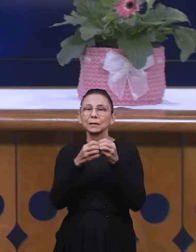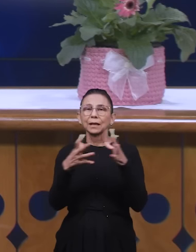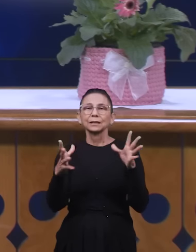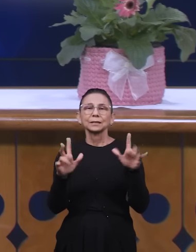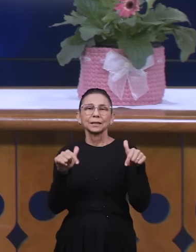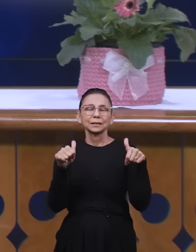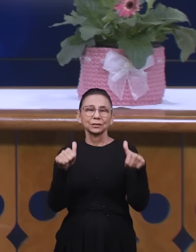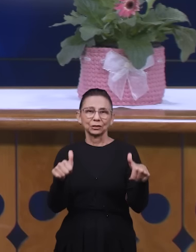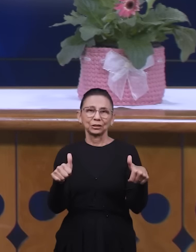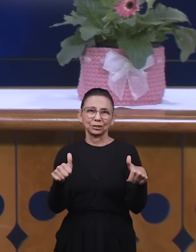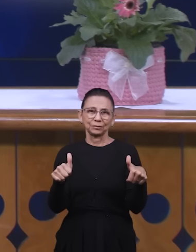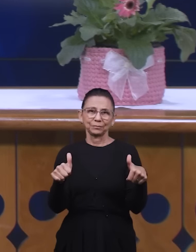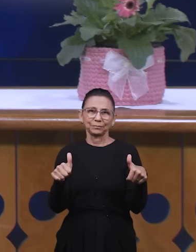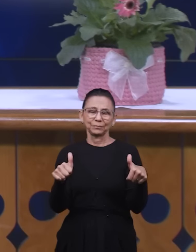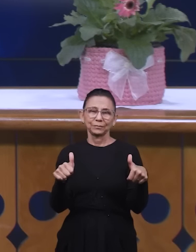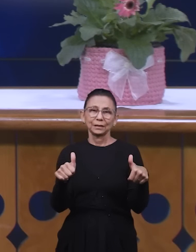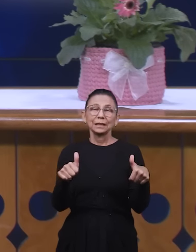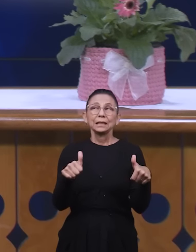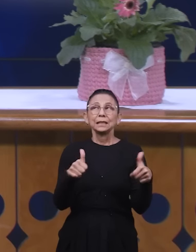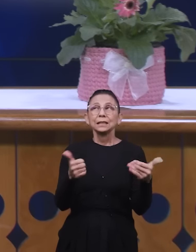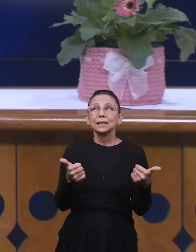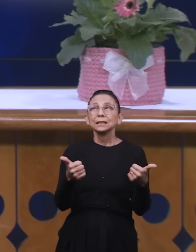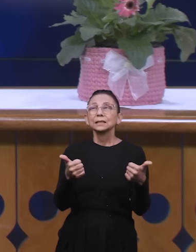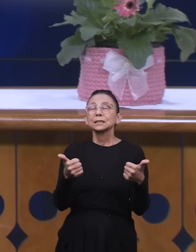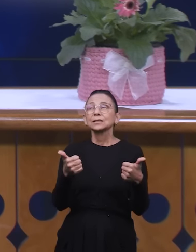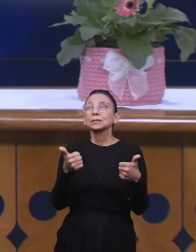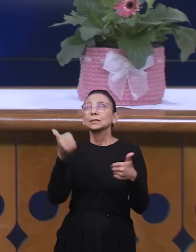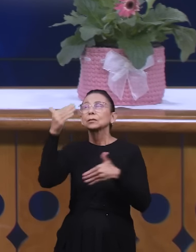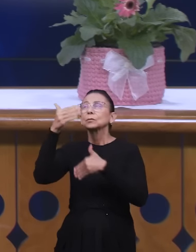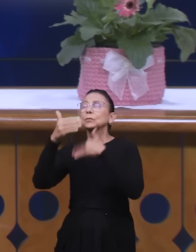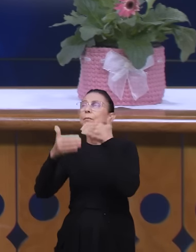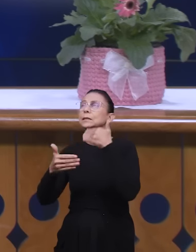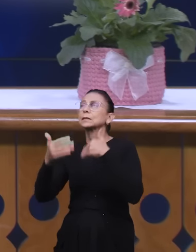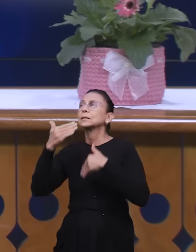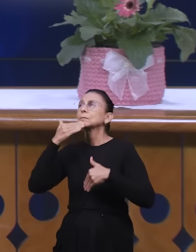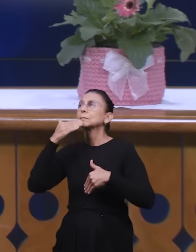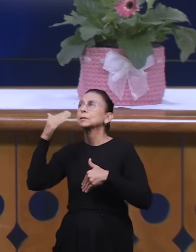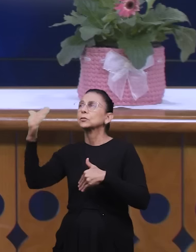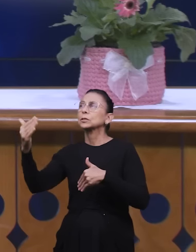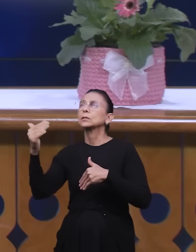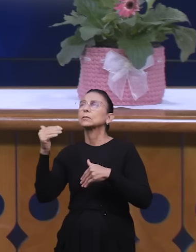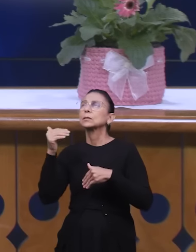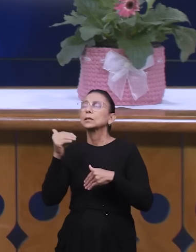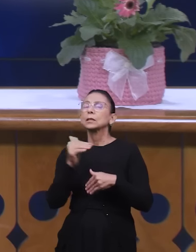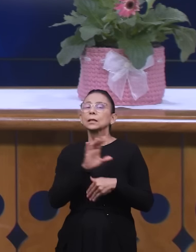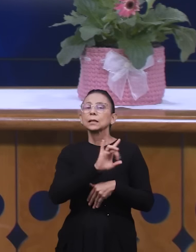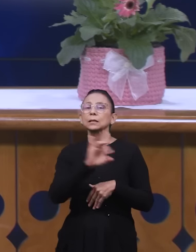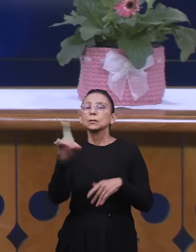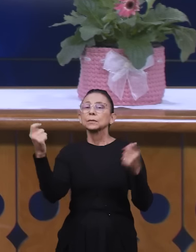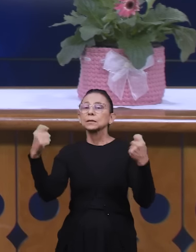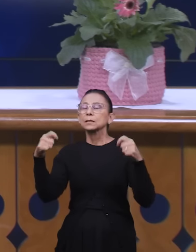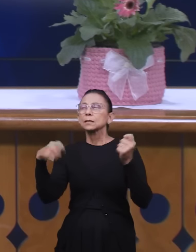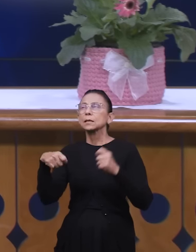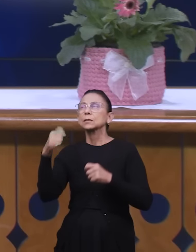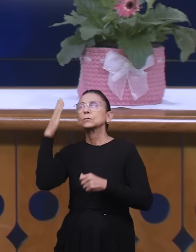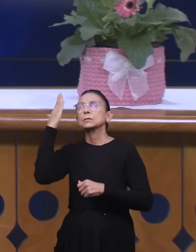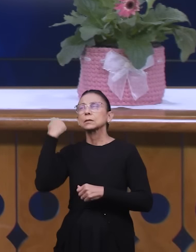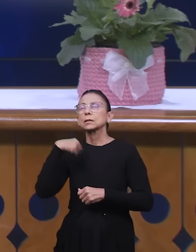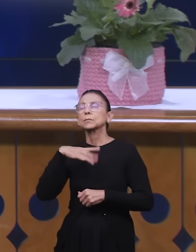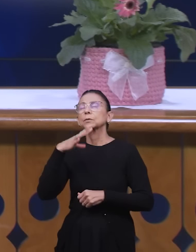altar e que Tu estejas, Senhor Deus, movendo céus e terra. Senhor Deus, as necessidades estão aí,